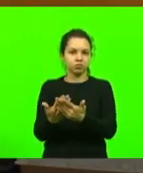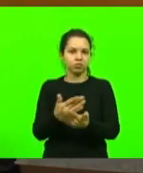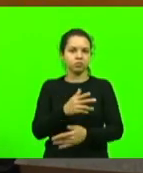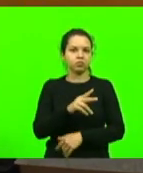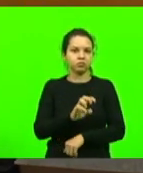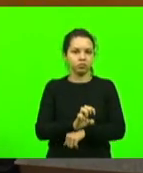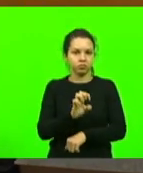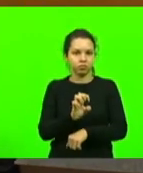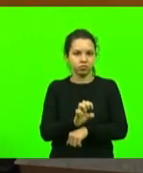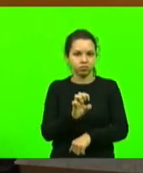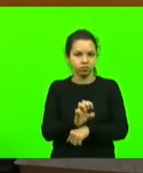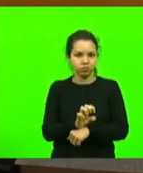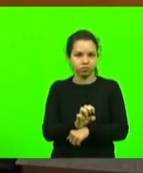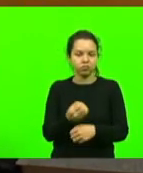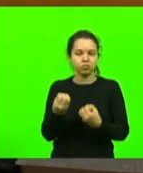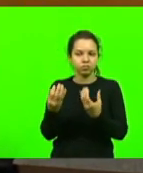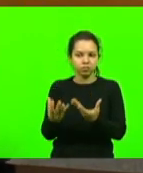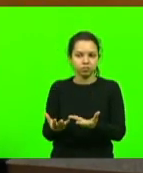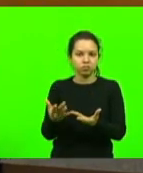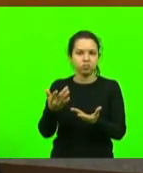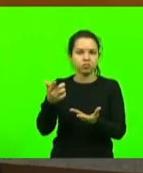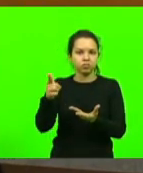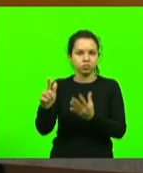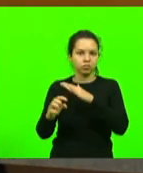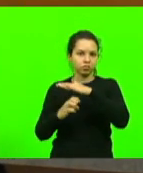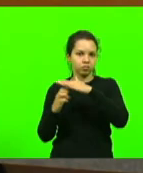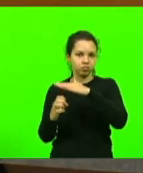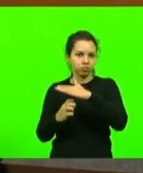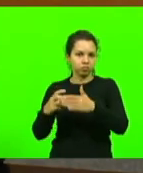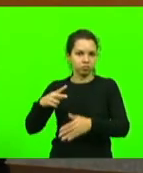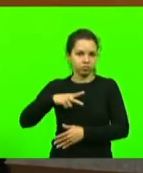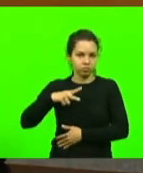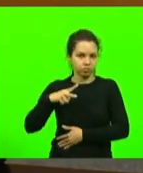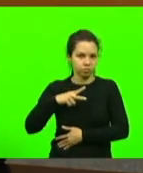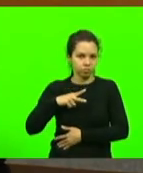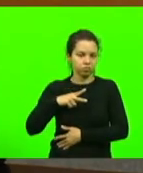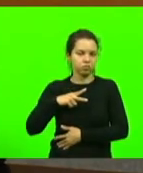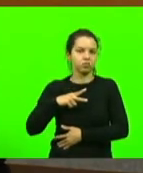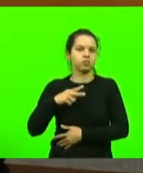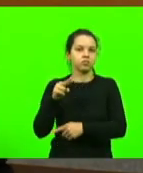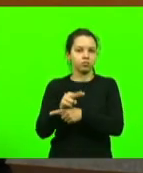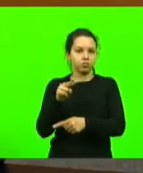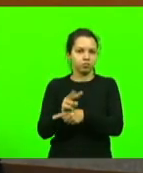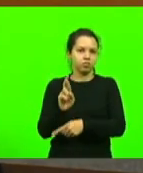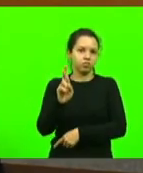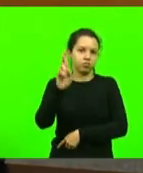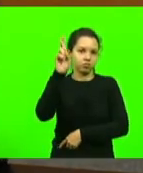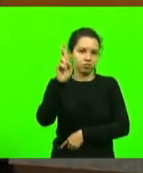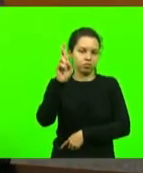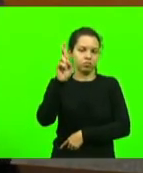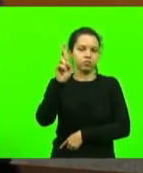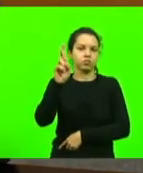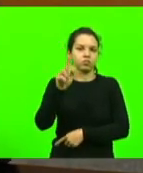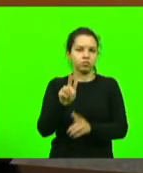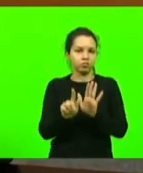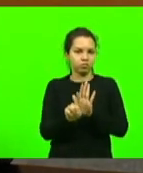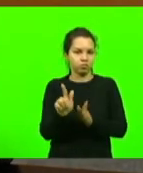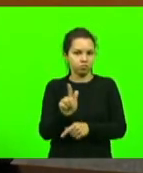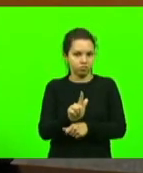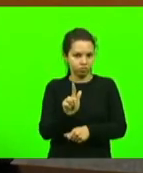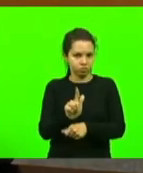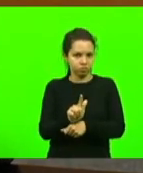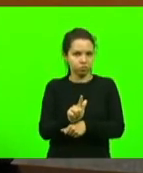para a gestão e de organizações privadas que não ficaram com os